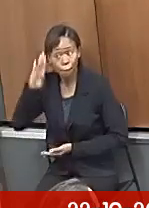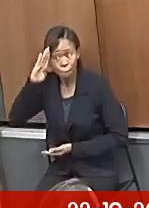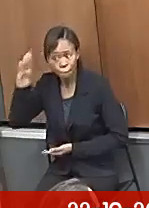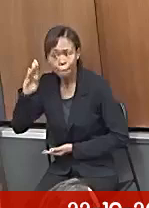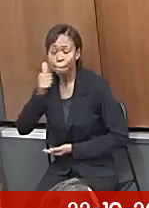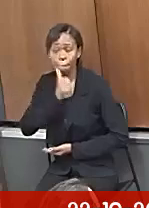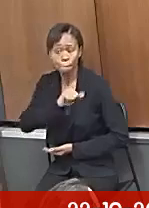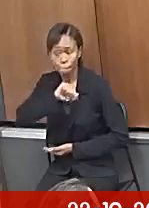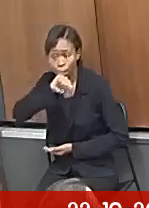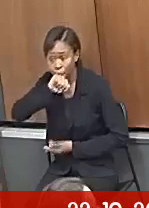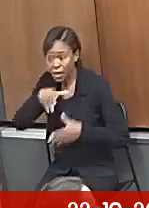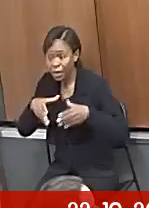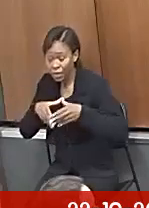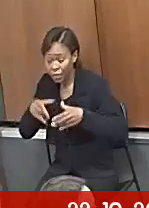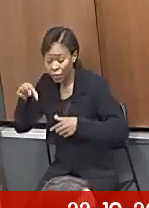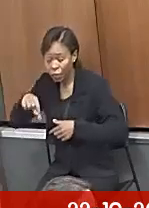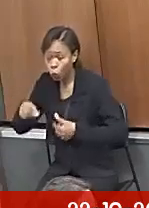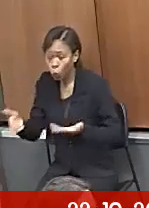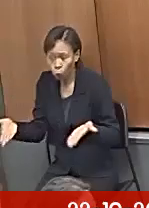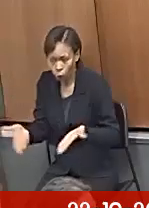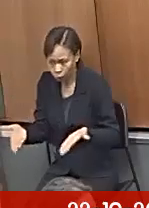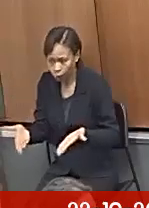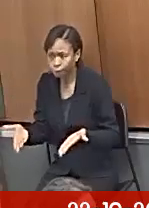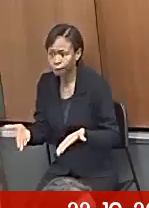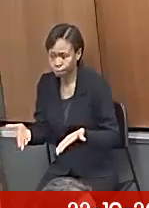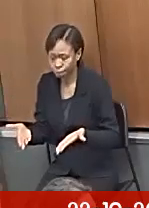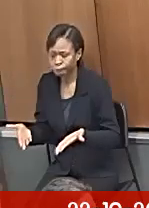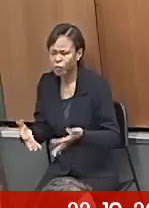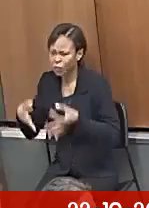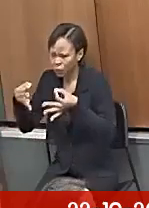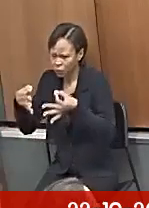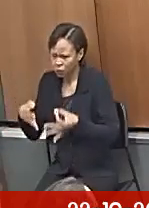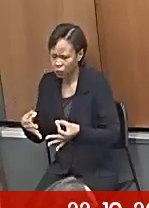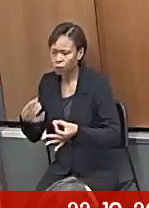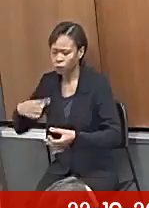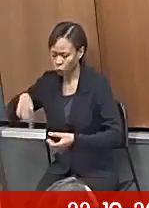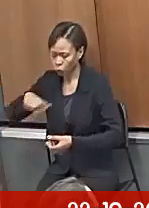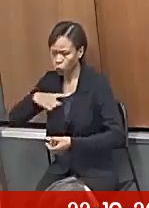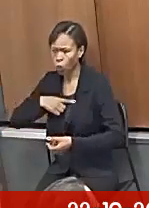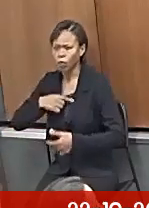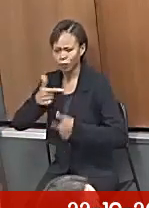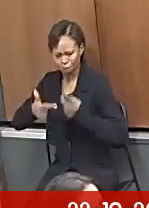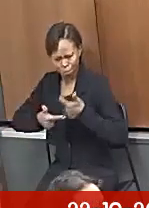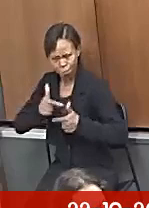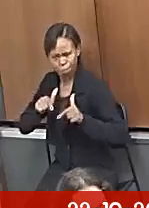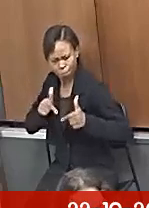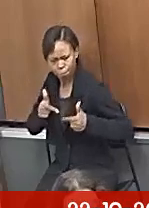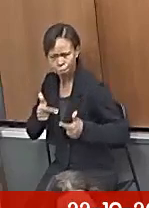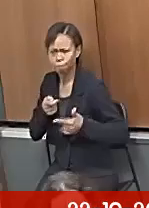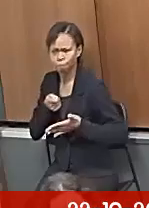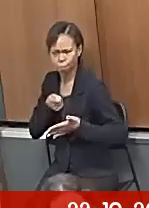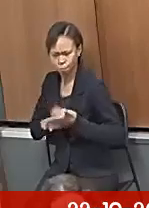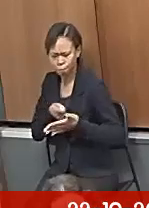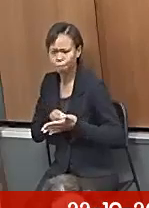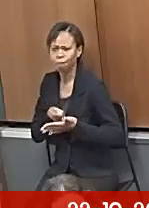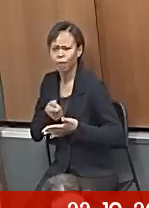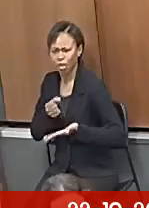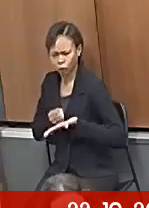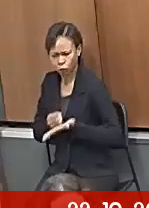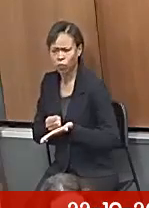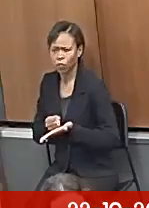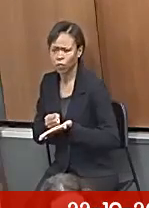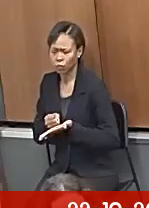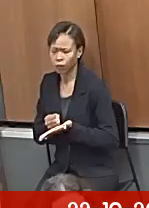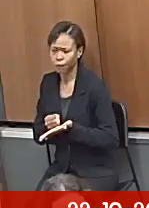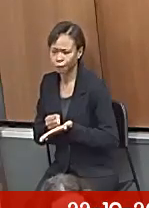estão aqui, tenho certeza absoluta que nós faremos isso de forma absoluta. Nós não